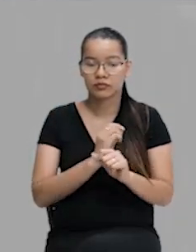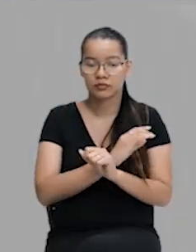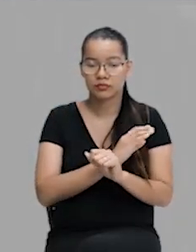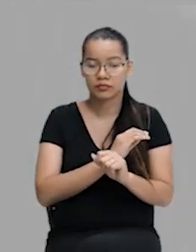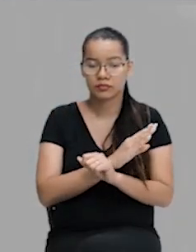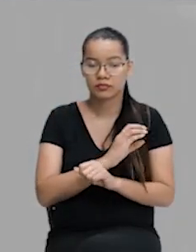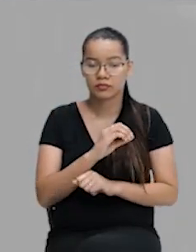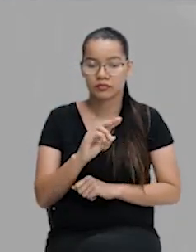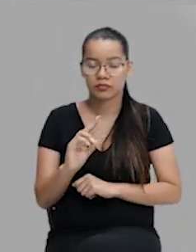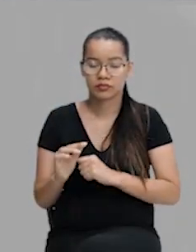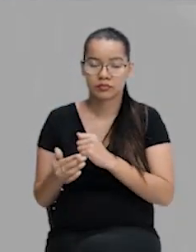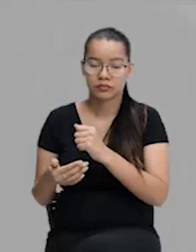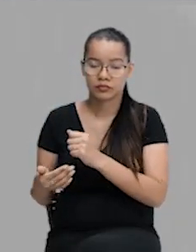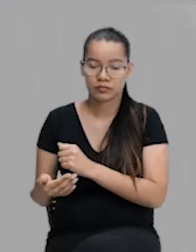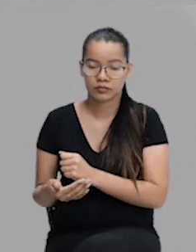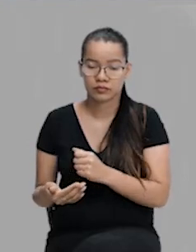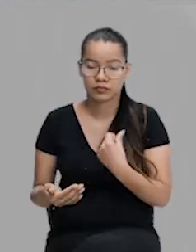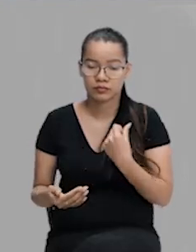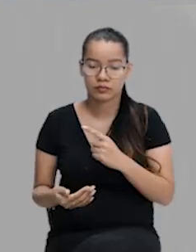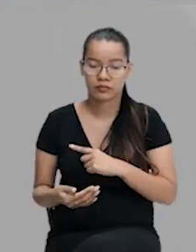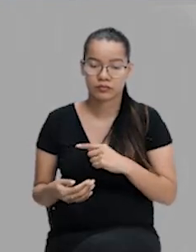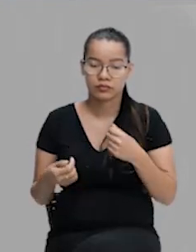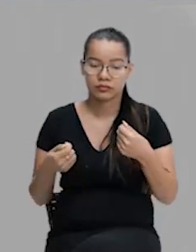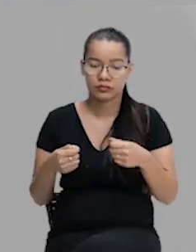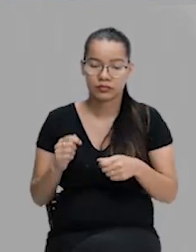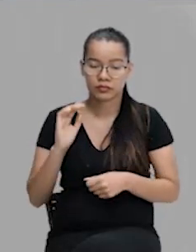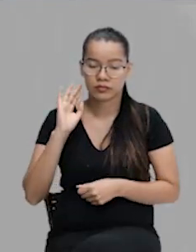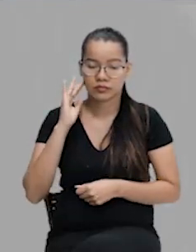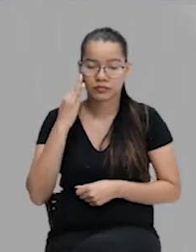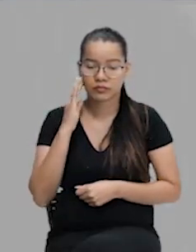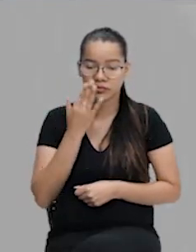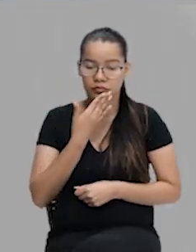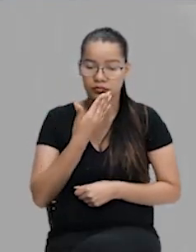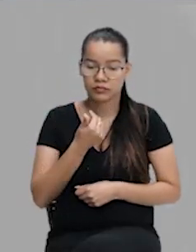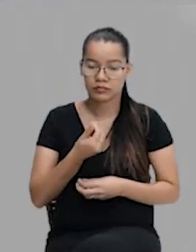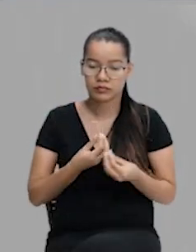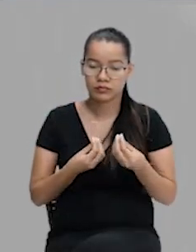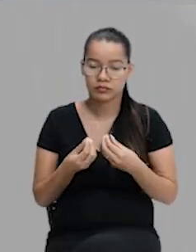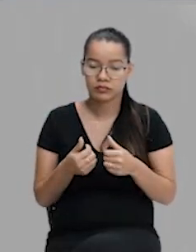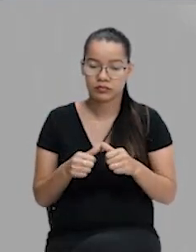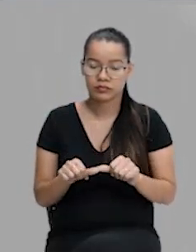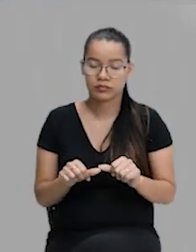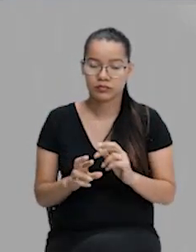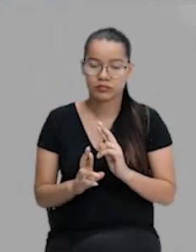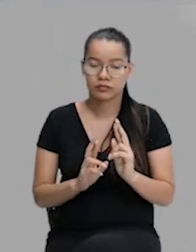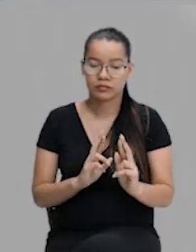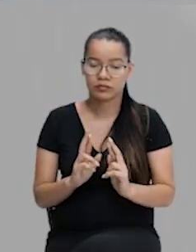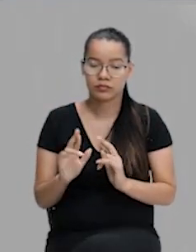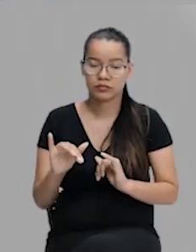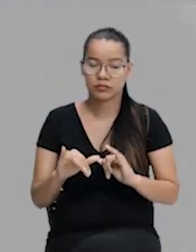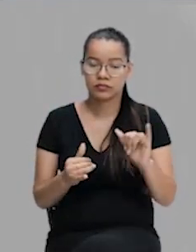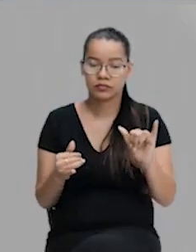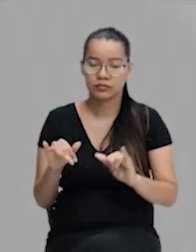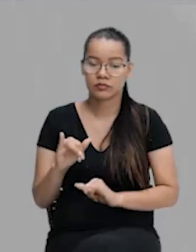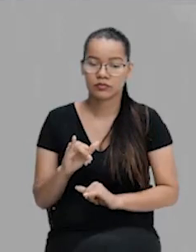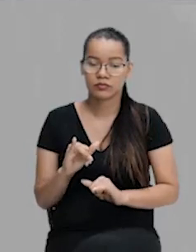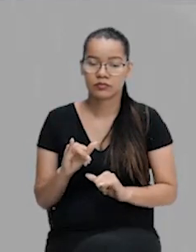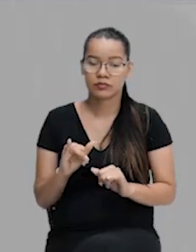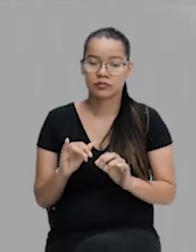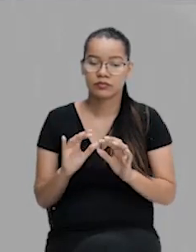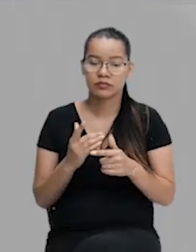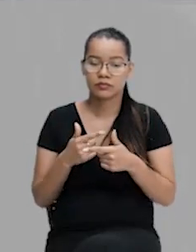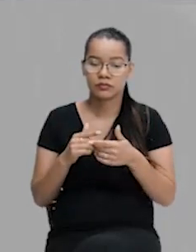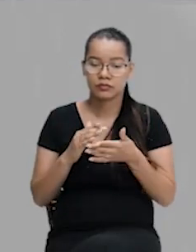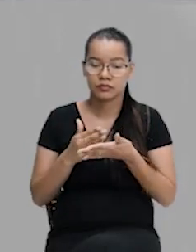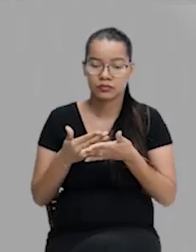certo? A gente pode entender melhor por meio da reação química. e cortando aqueles elementos, né, que